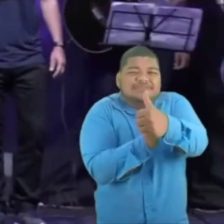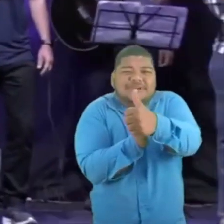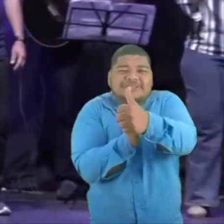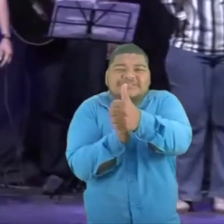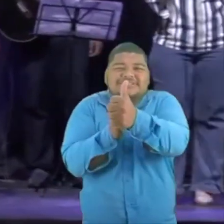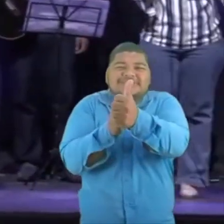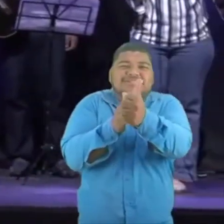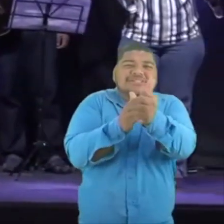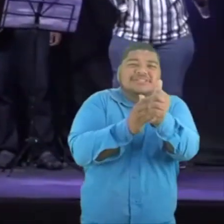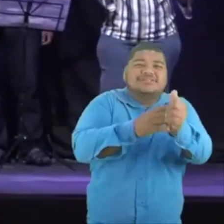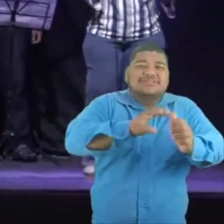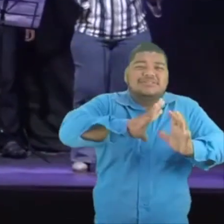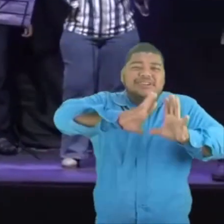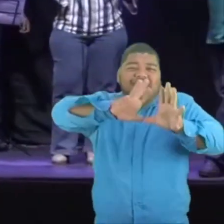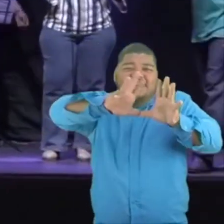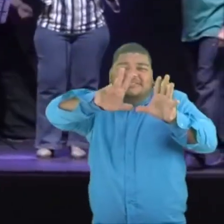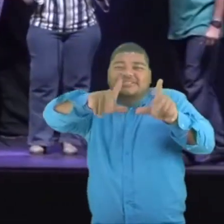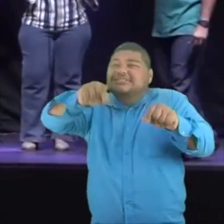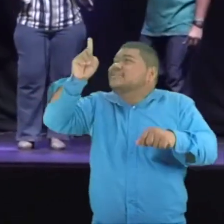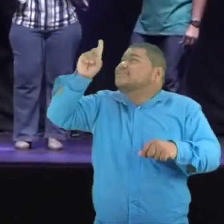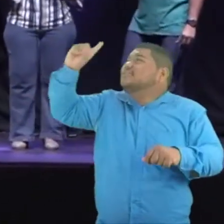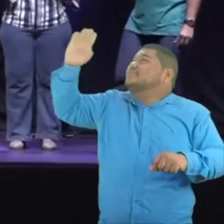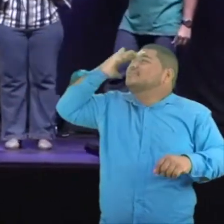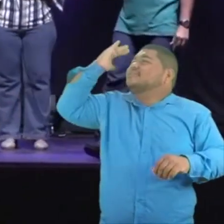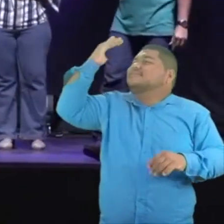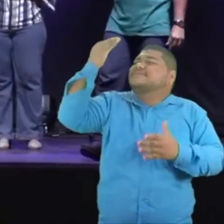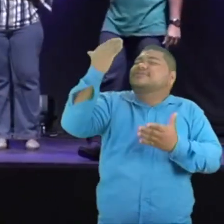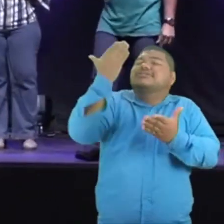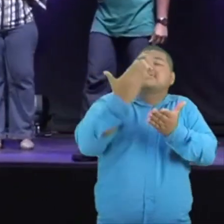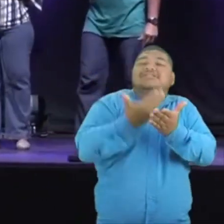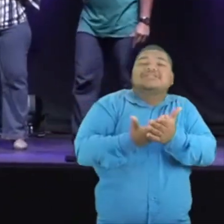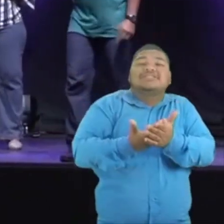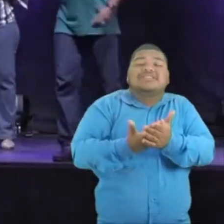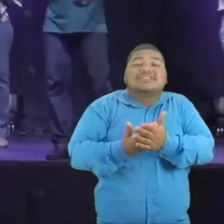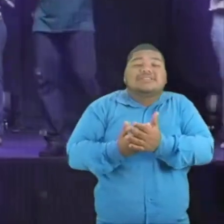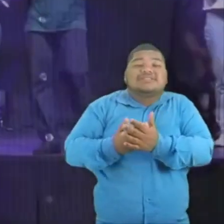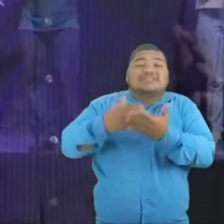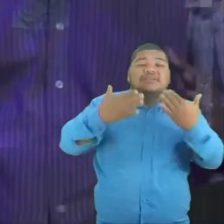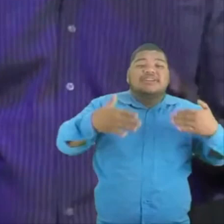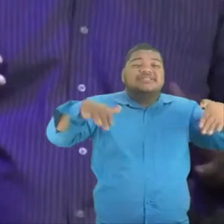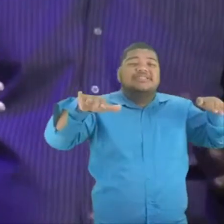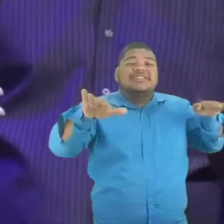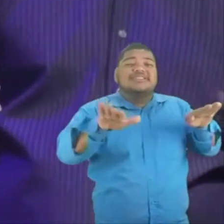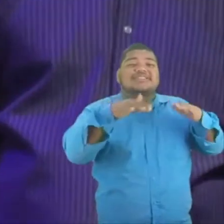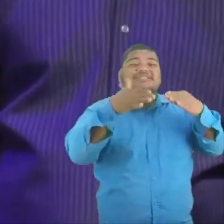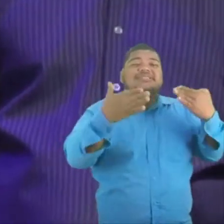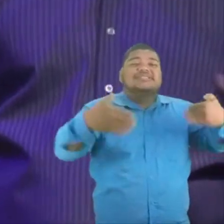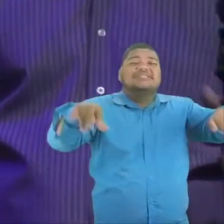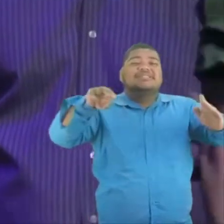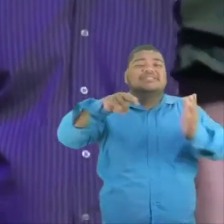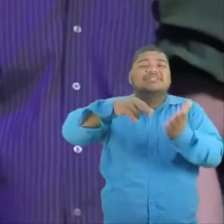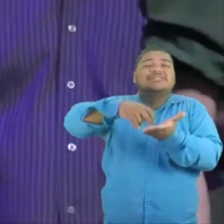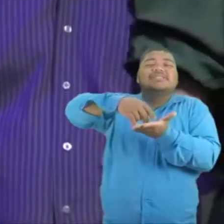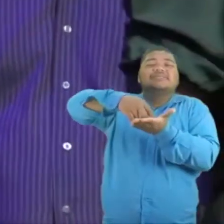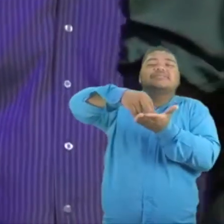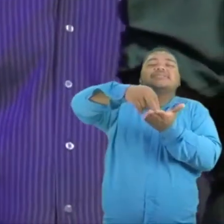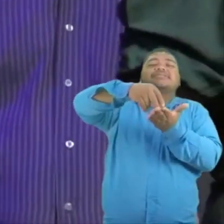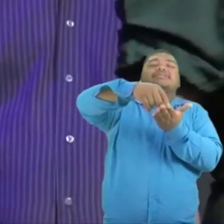Guia-me para que em tudo em ti confie, sobre as águas